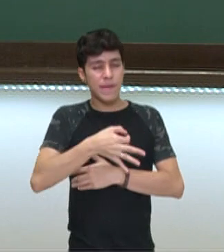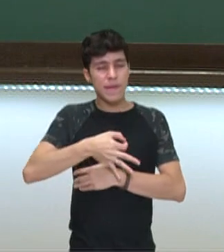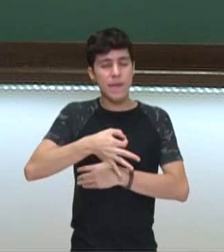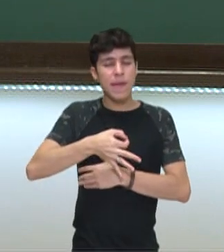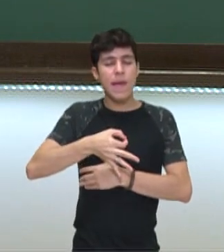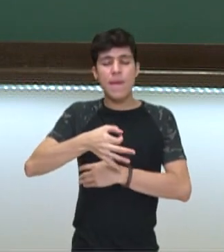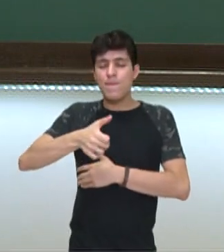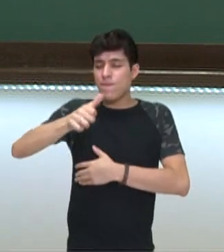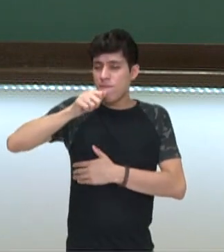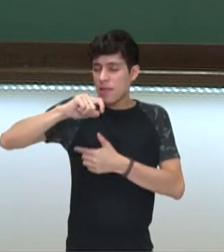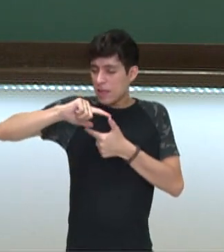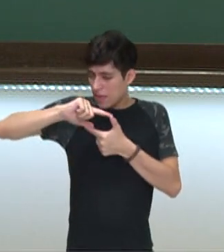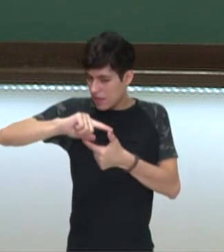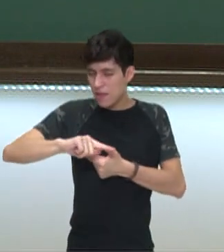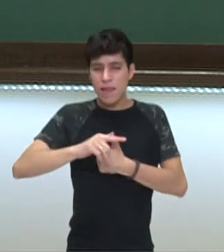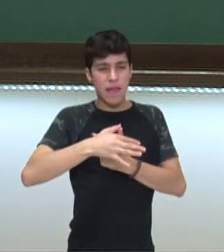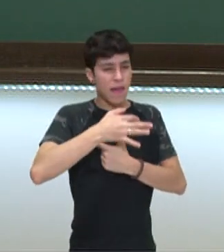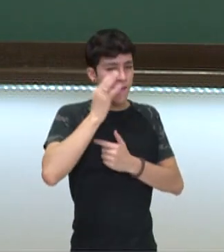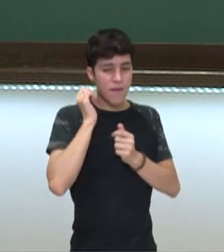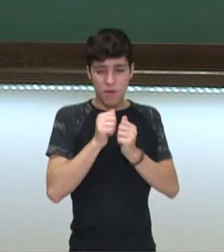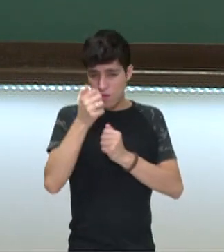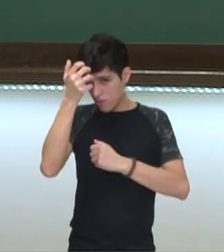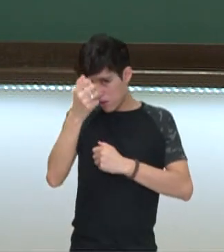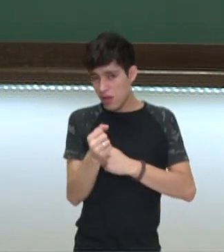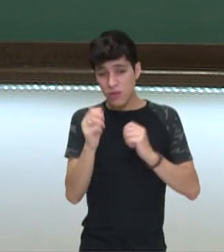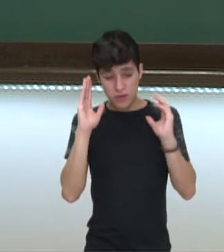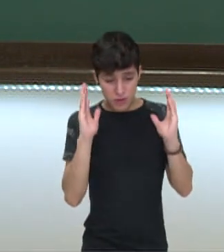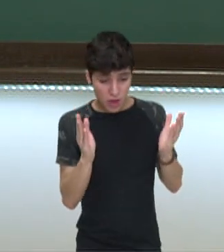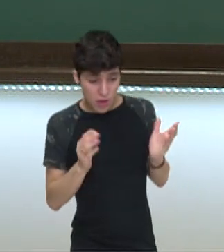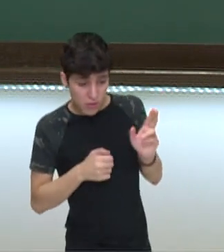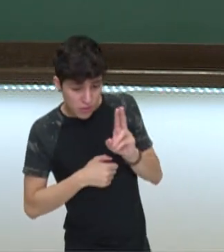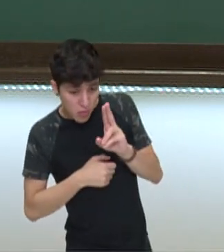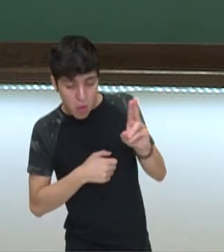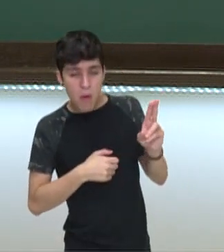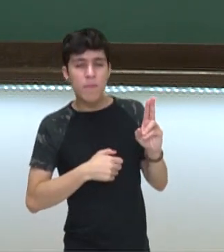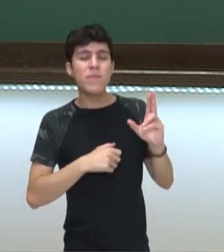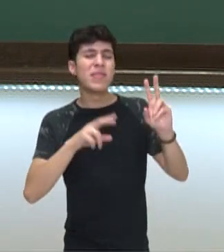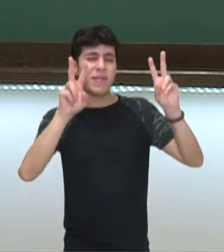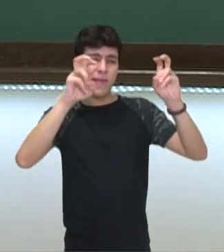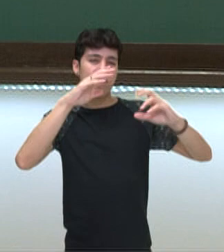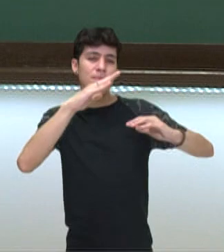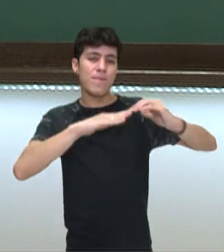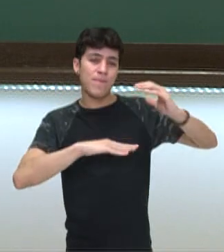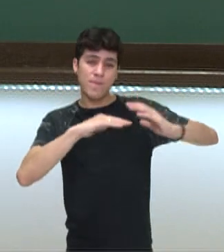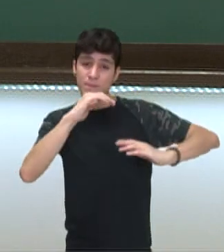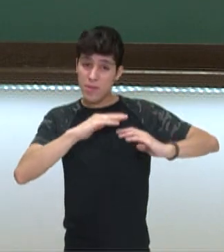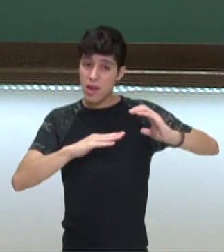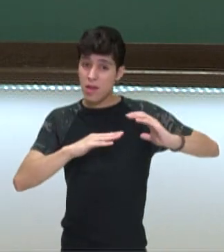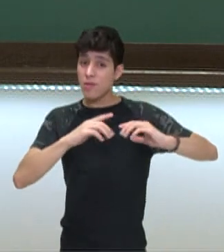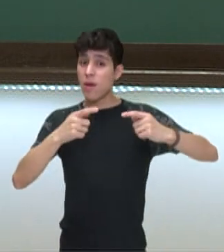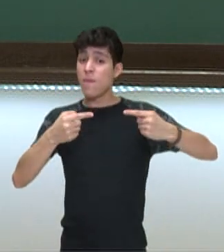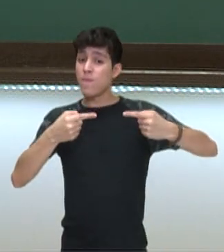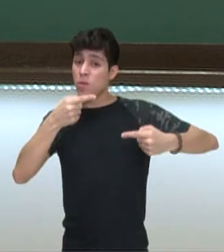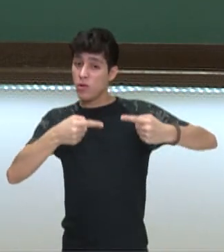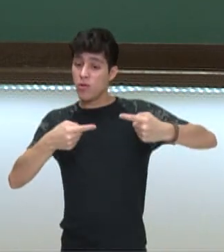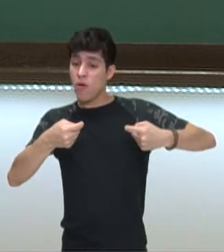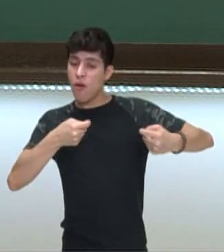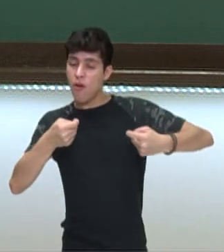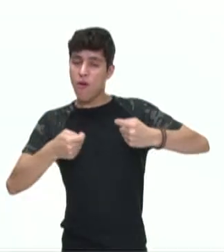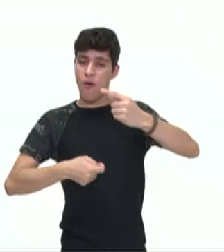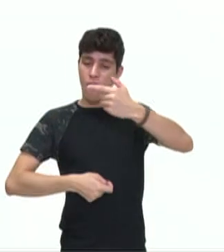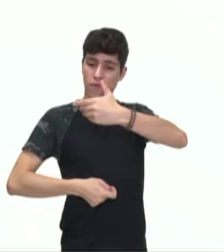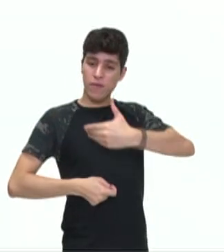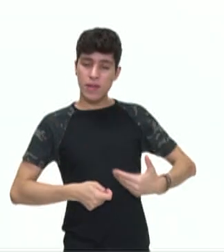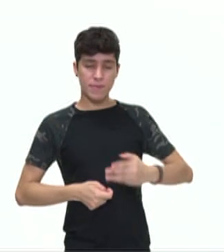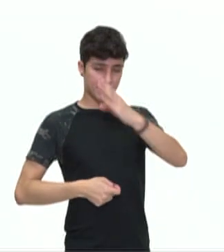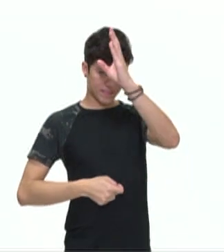todo brasileiro, o café com leite, já foi o nome de uma prática política, uma prática de governo no Brasil? Quais